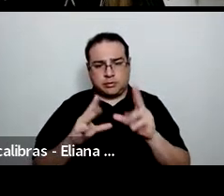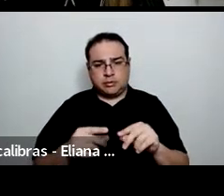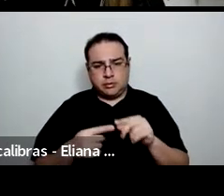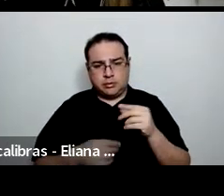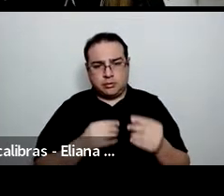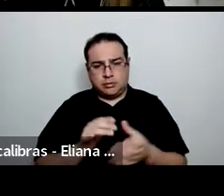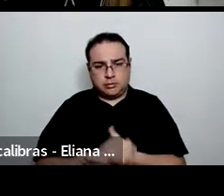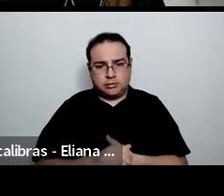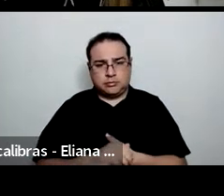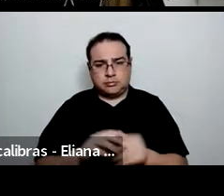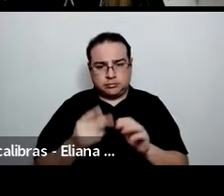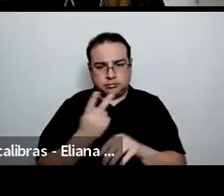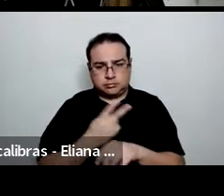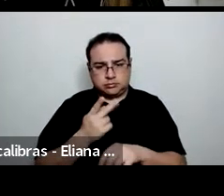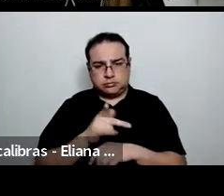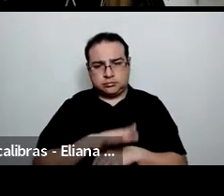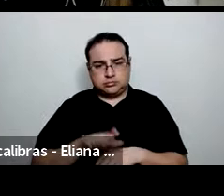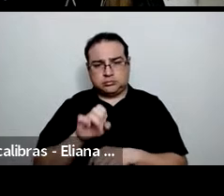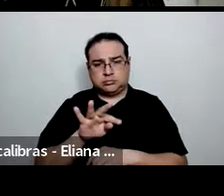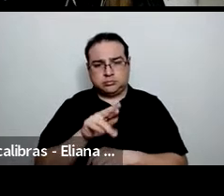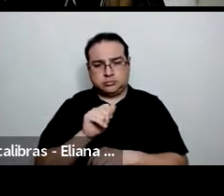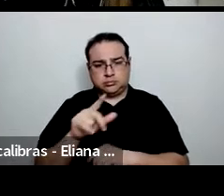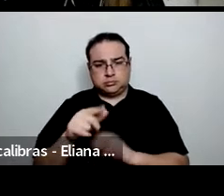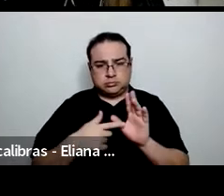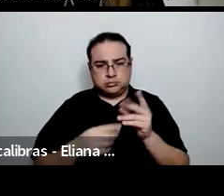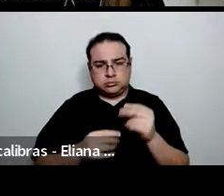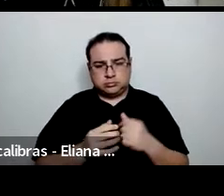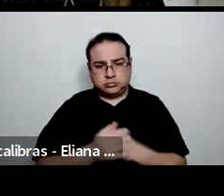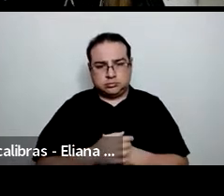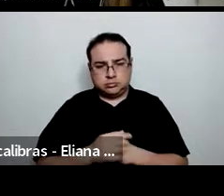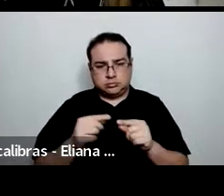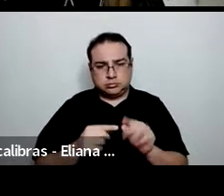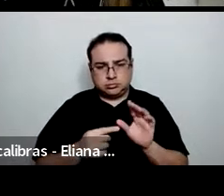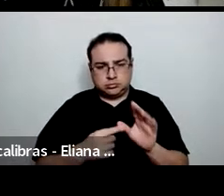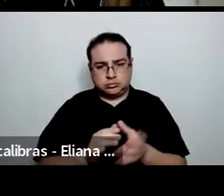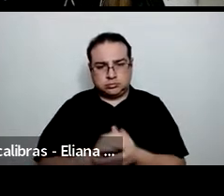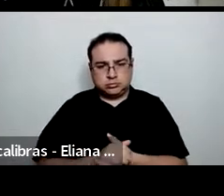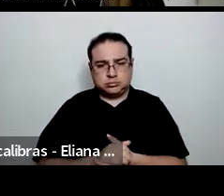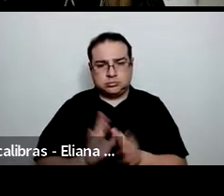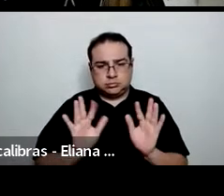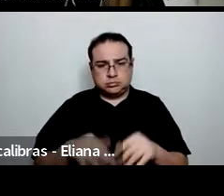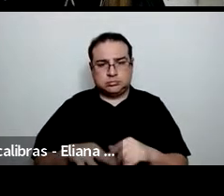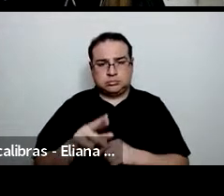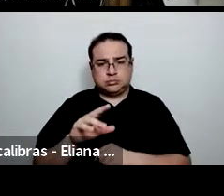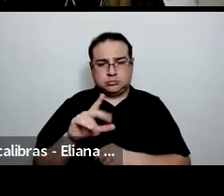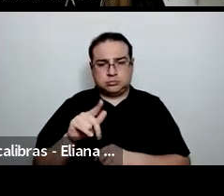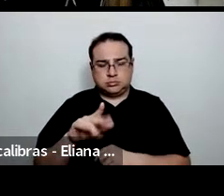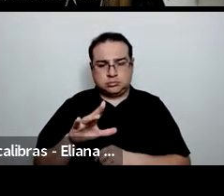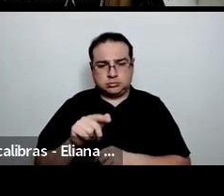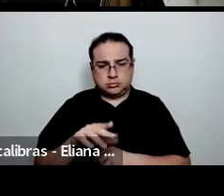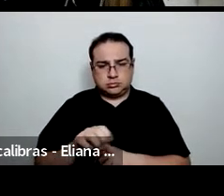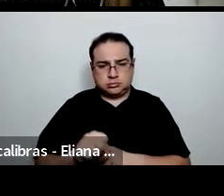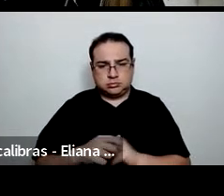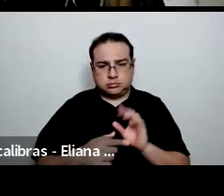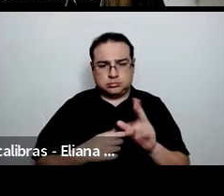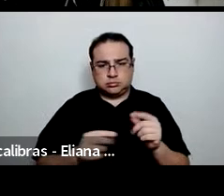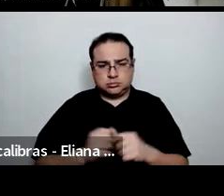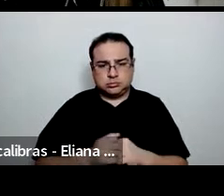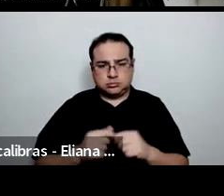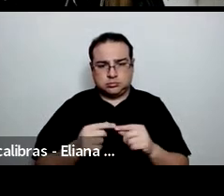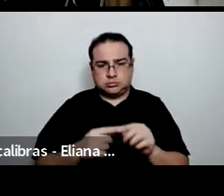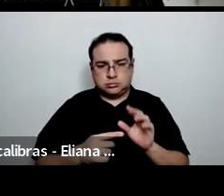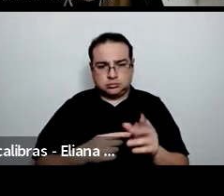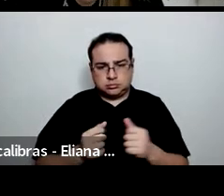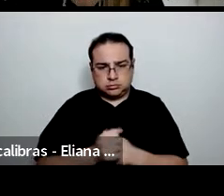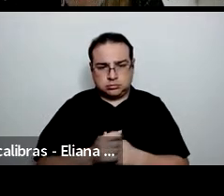com o parecer da Procuradoria Regional Eleitoral declaro a regularização da emissão de laudos Terra Gomes mediante divulgação e locação da